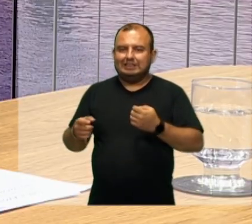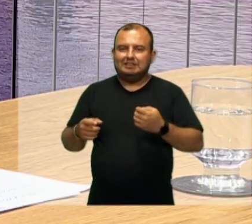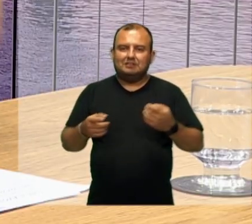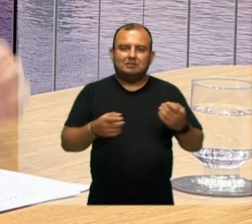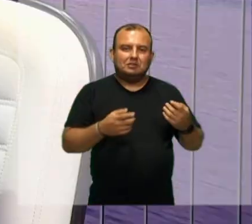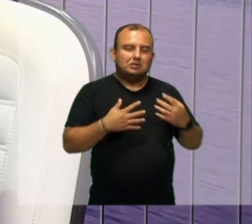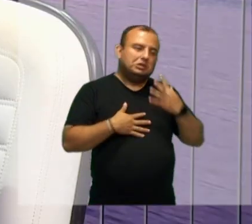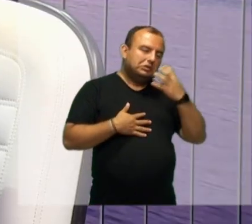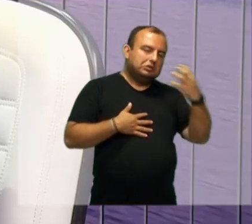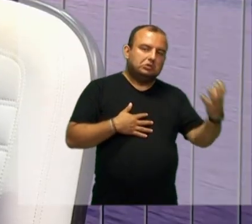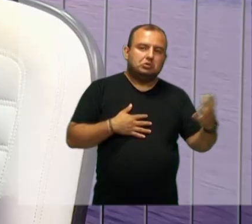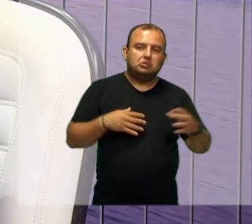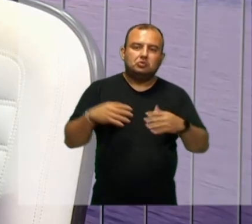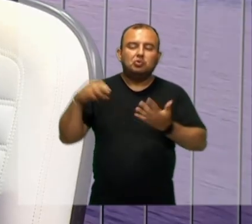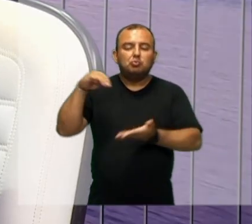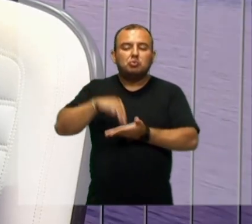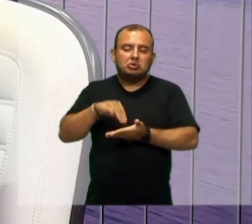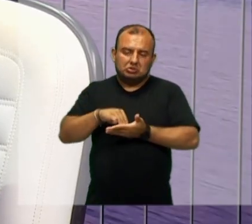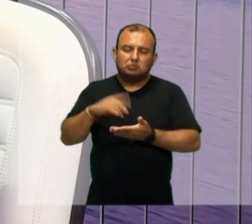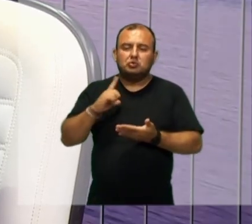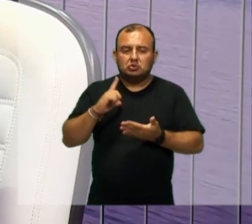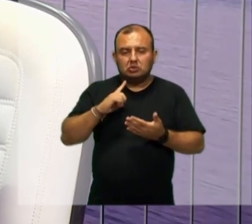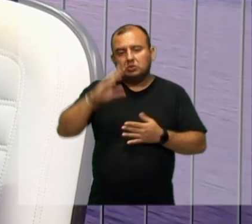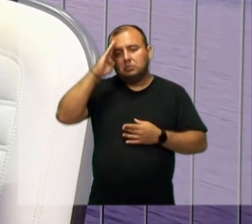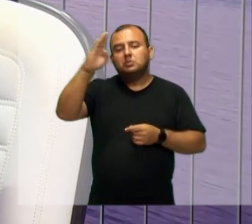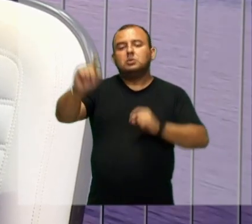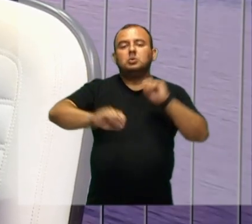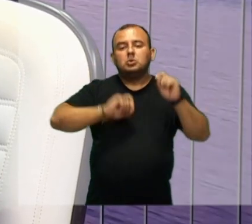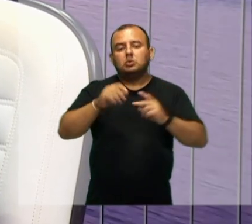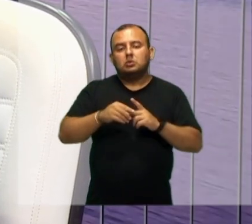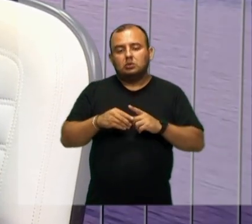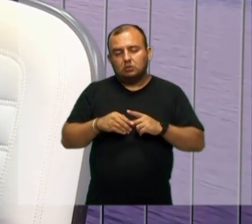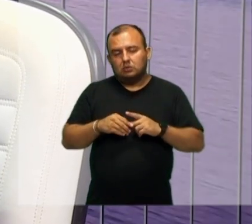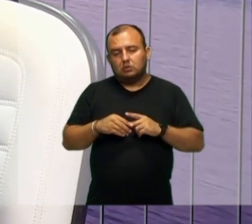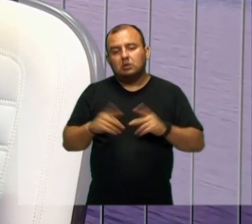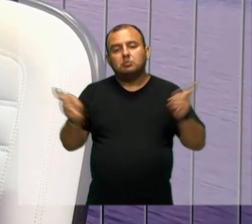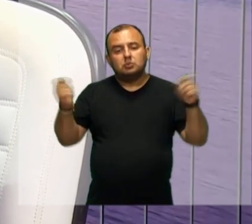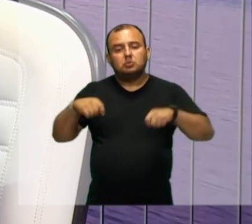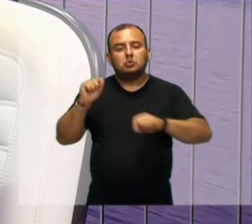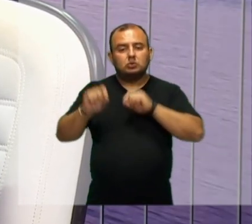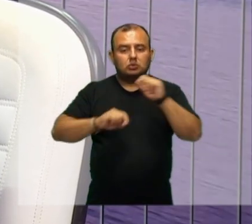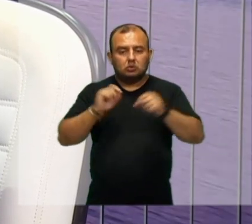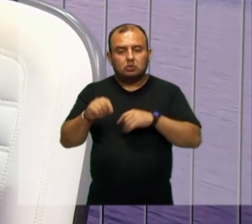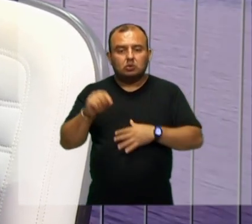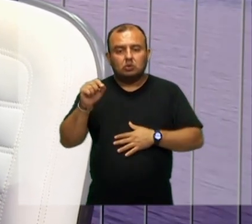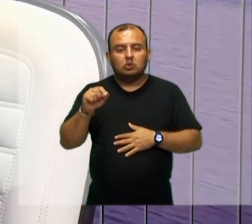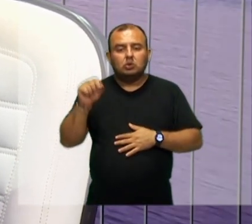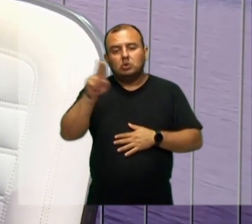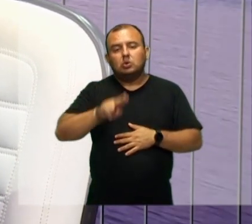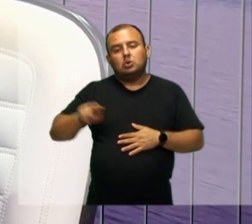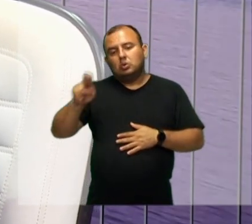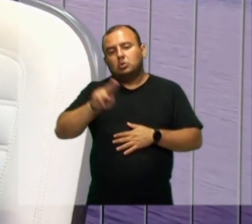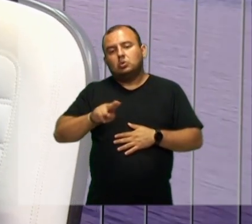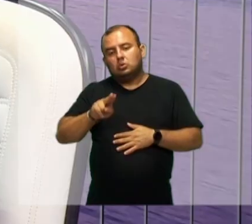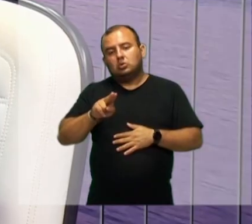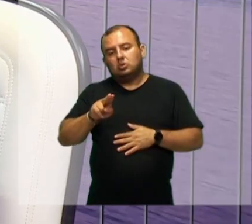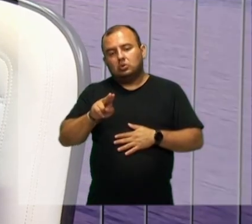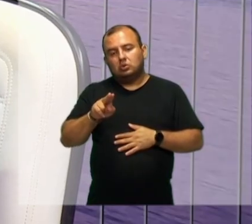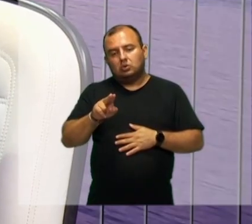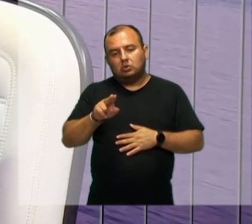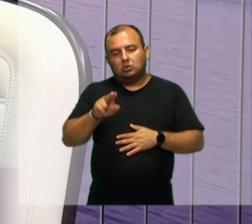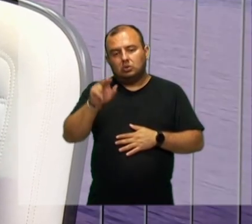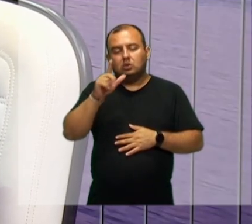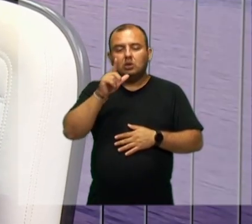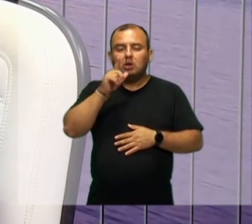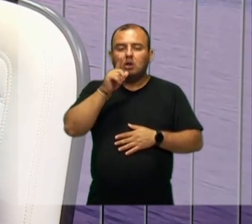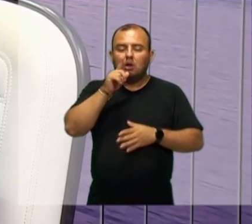me chamou por alguns motivos, assim, e o principal deles é por ter a possibilidade de usufruir da nossa Baía